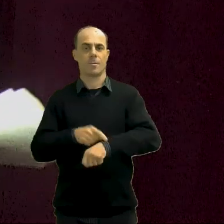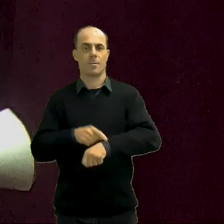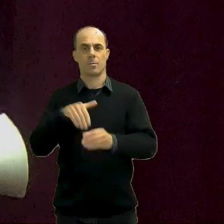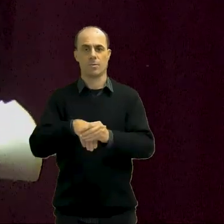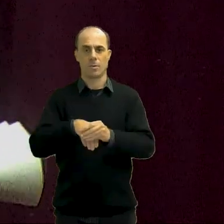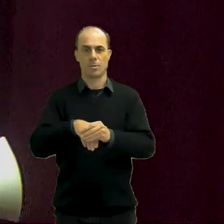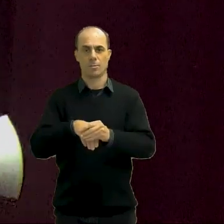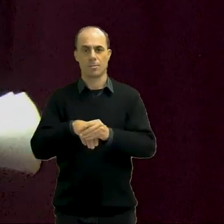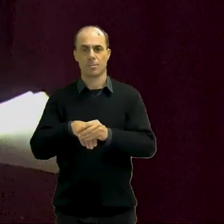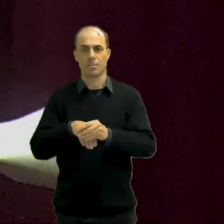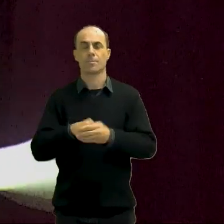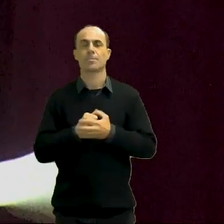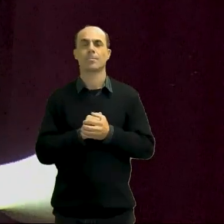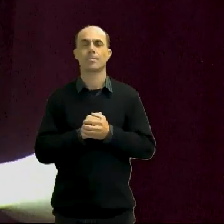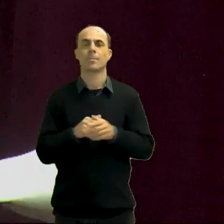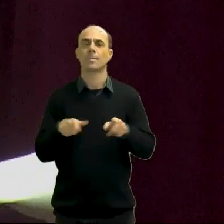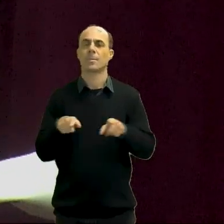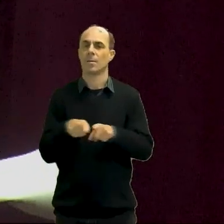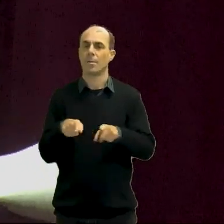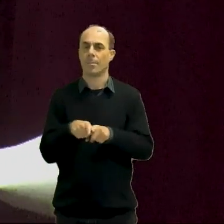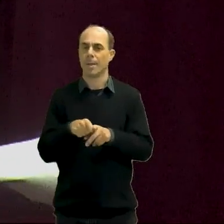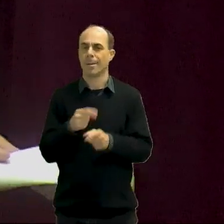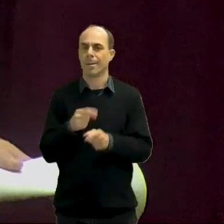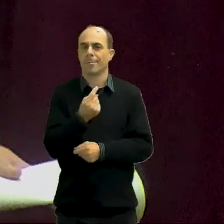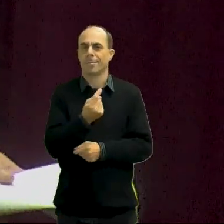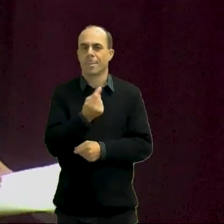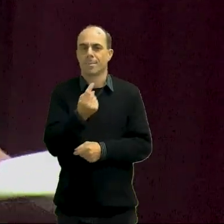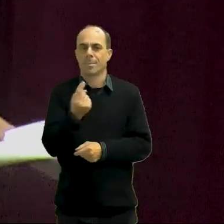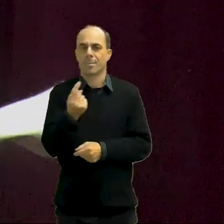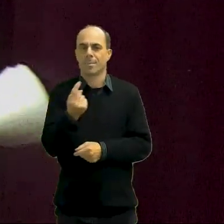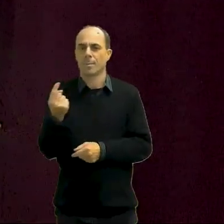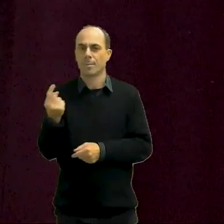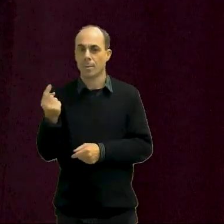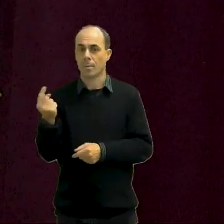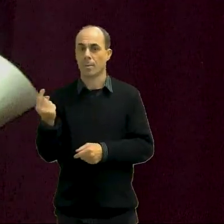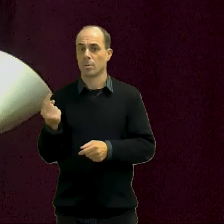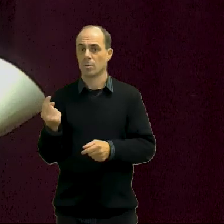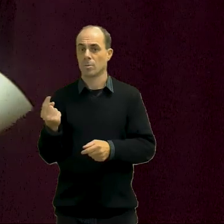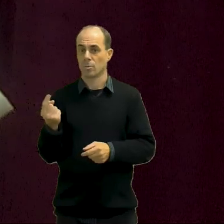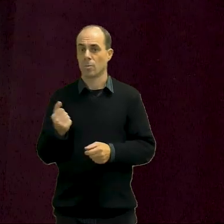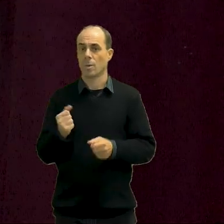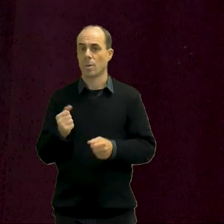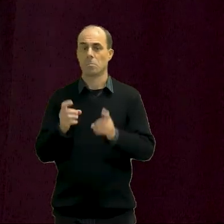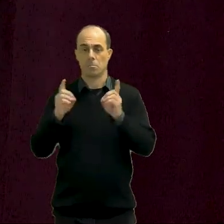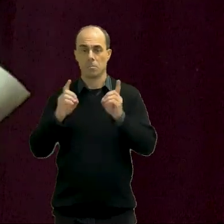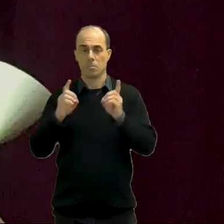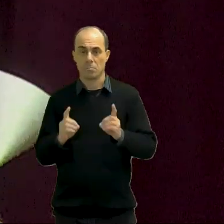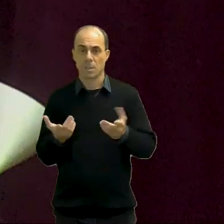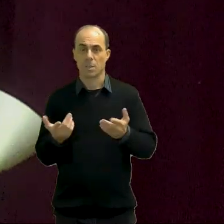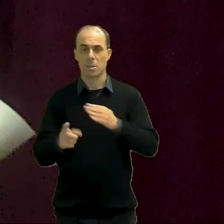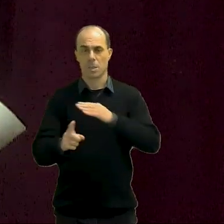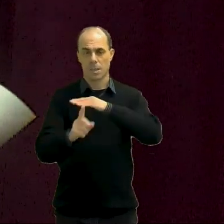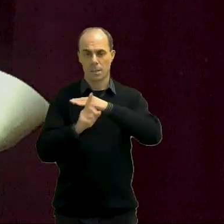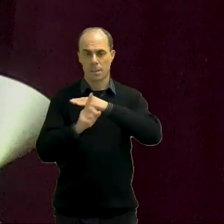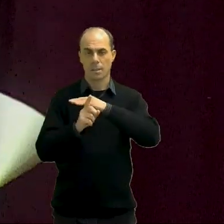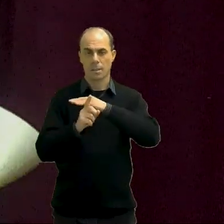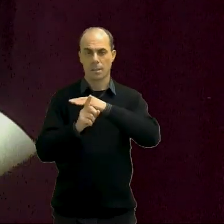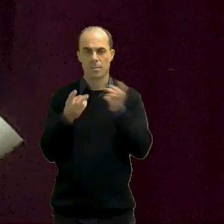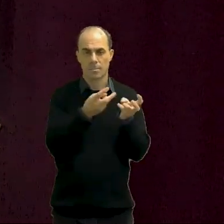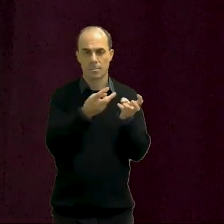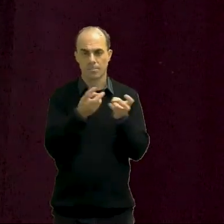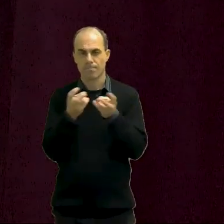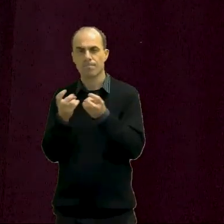ter uma pessoa em cada sessão eleitoral eh olhando isso né seria um